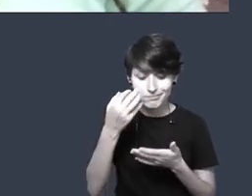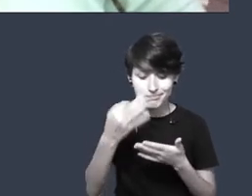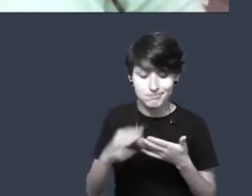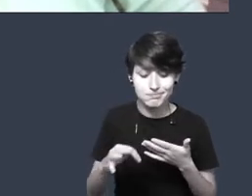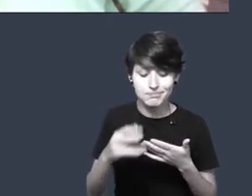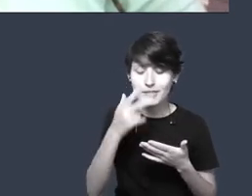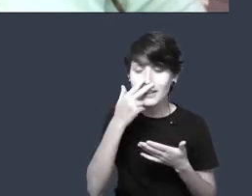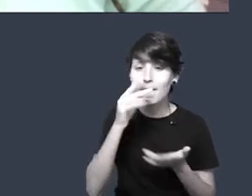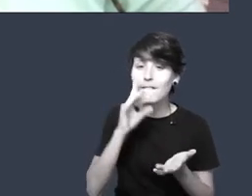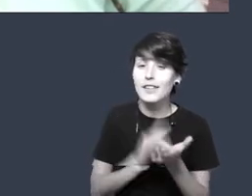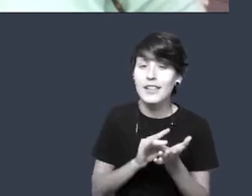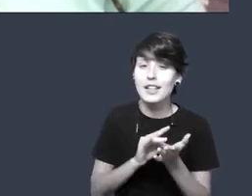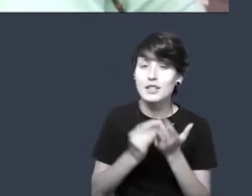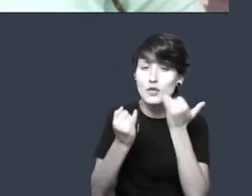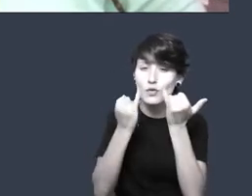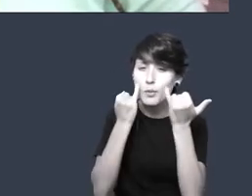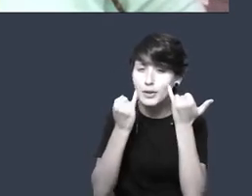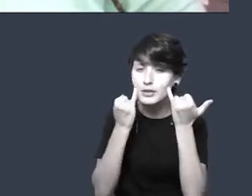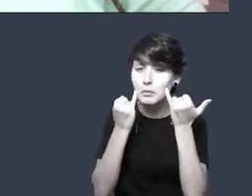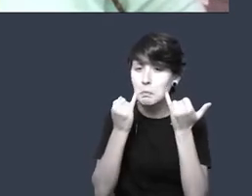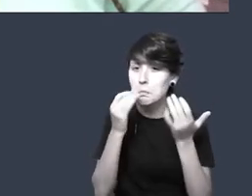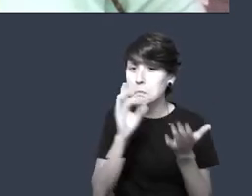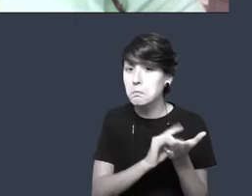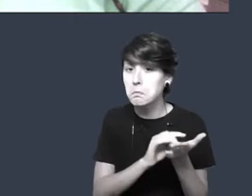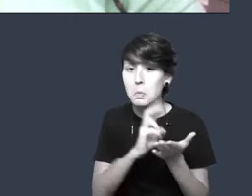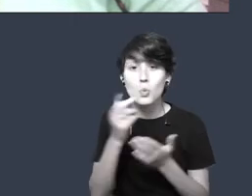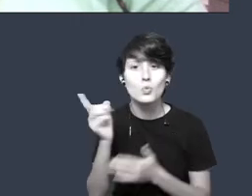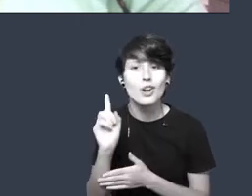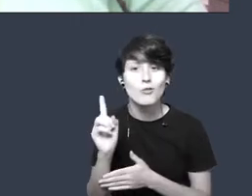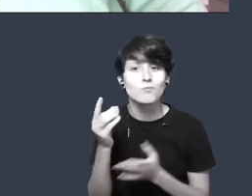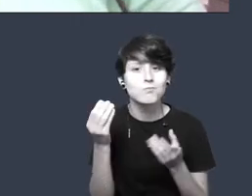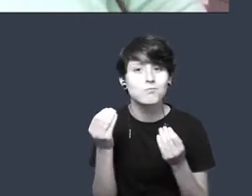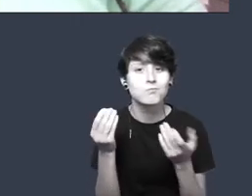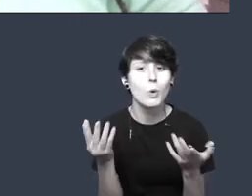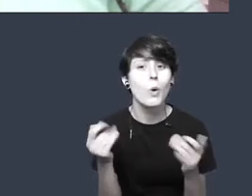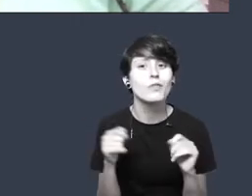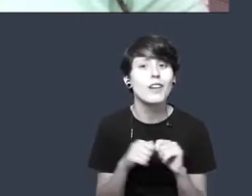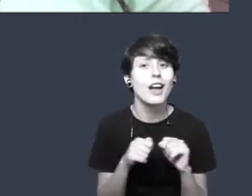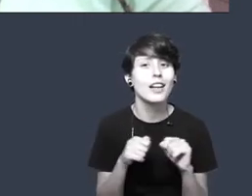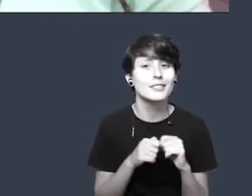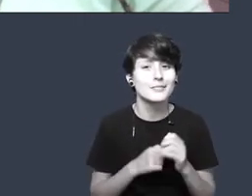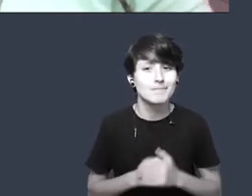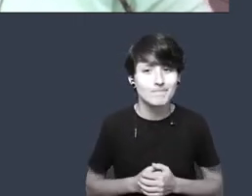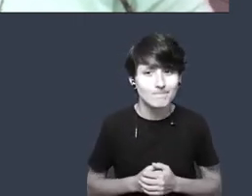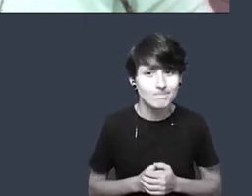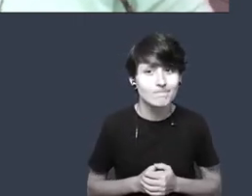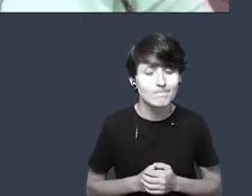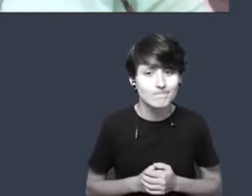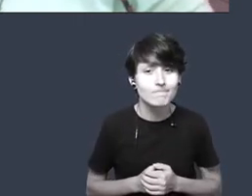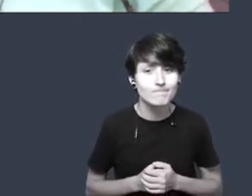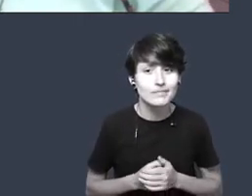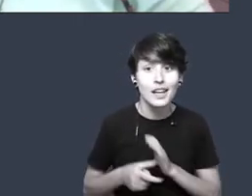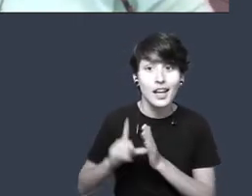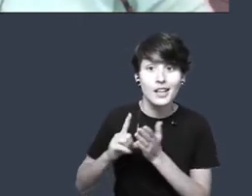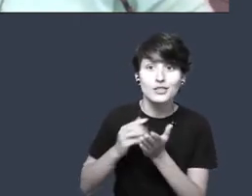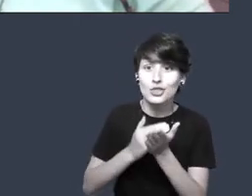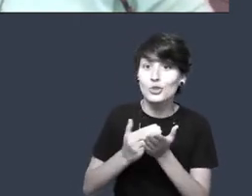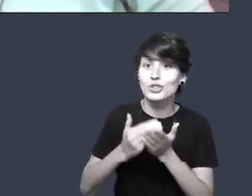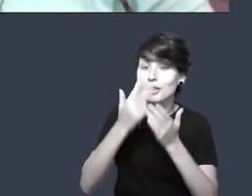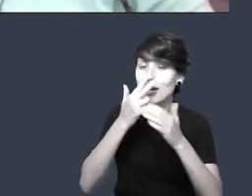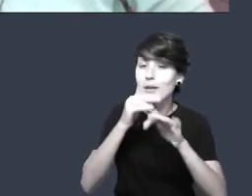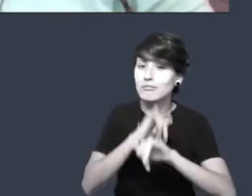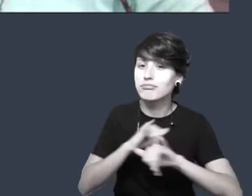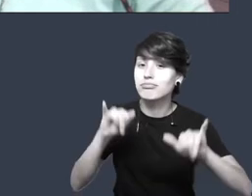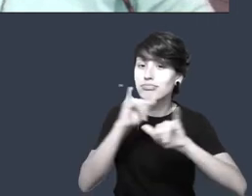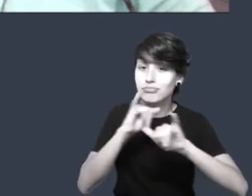averigua se essa informação ela é verdadeira ou não, né? Como é que você sabe antes de poder propagar essa